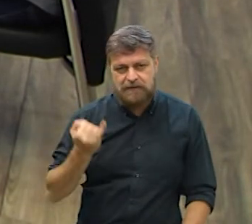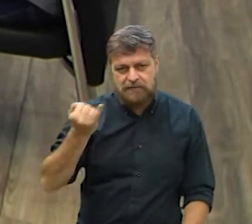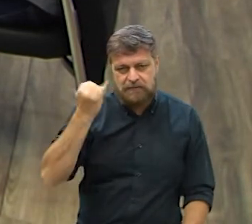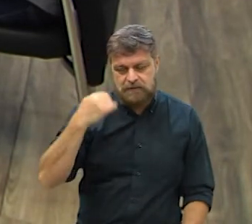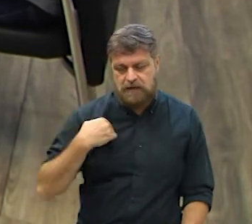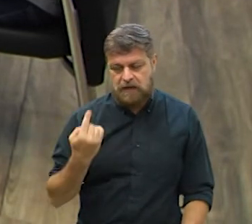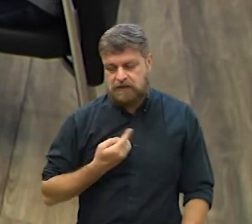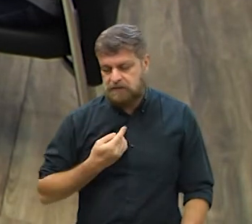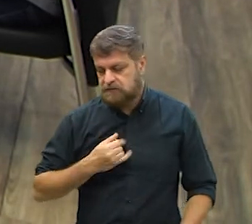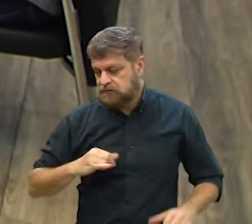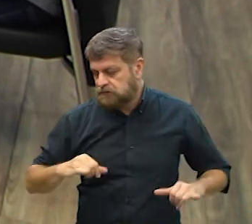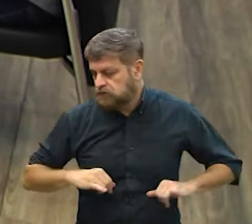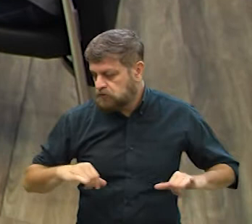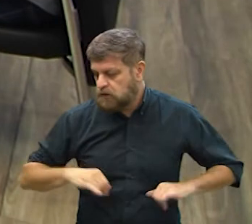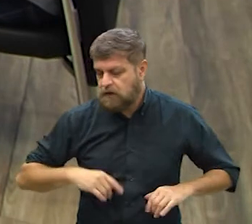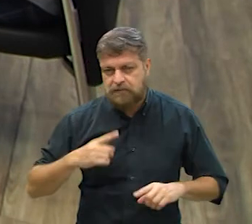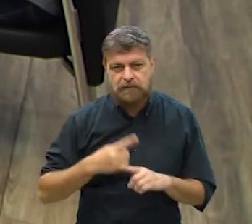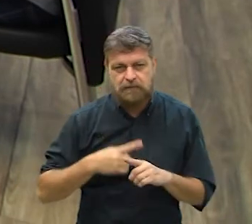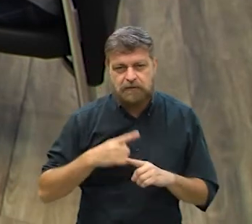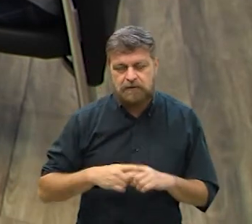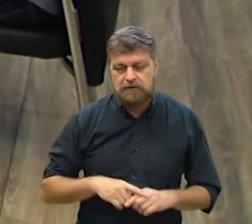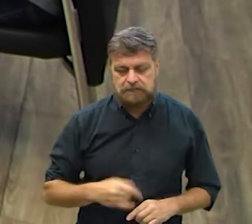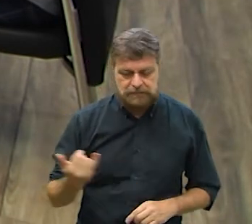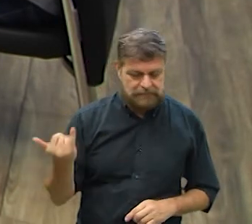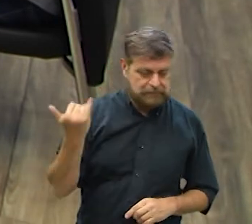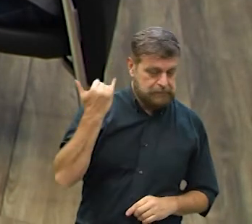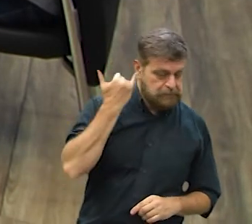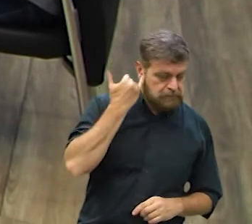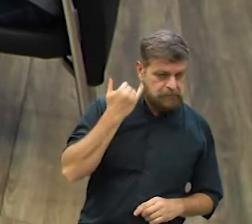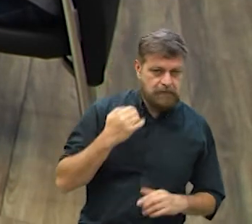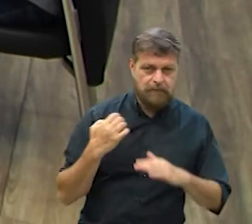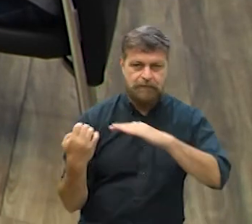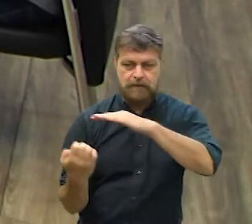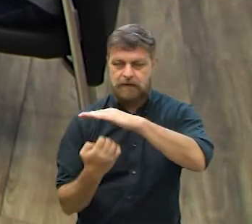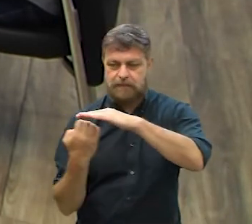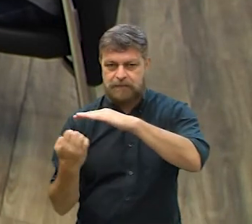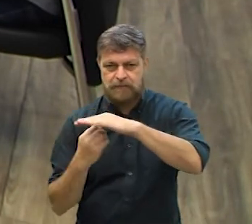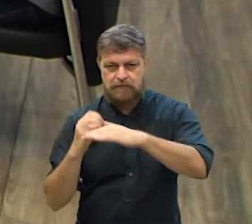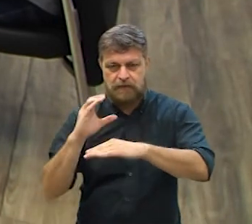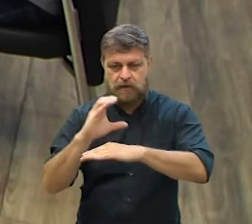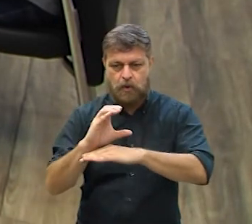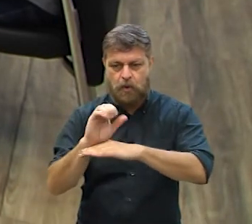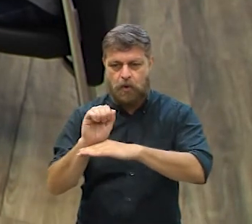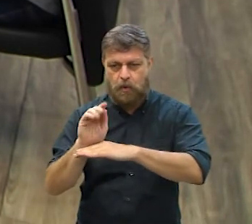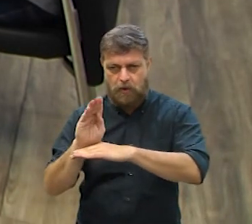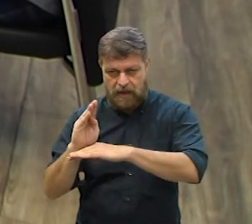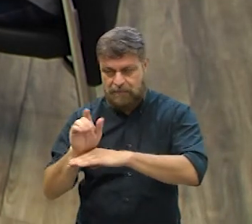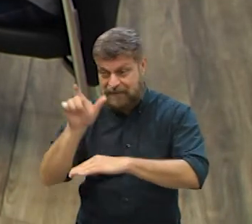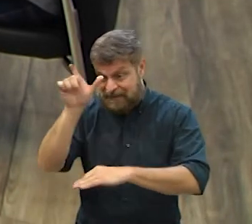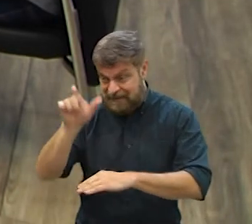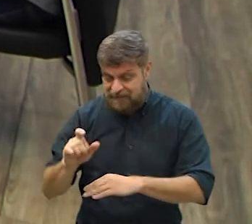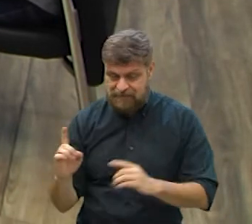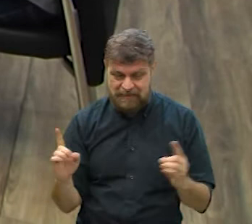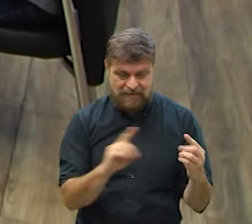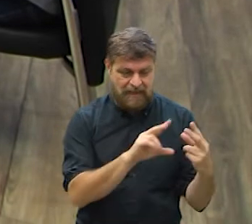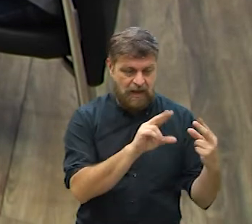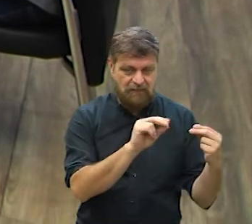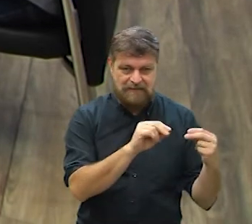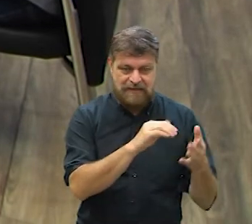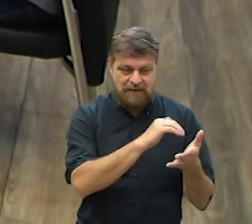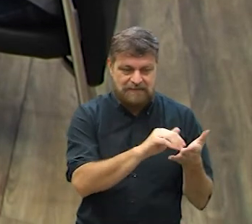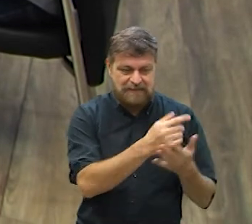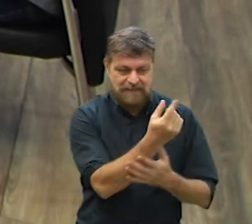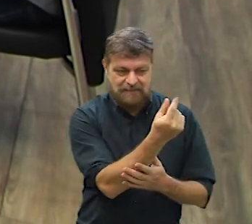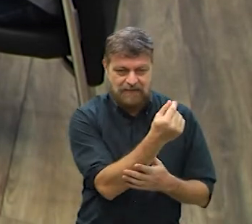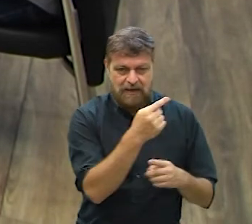e dói no ouvido da gente o secretário falar que ele vai ter que conversar com o secretário de Finanças, porque a prefeitura,